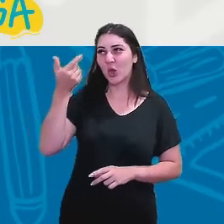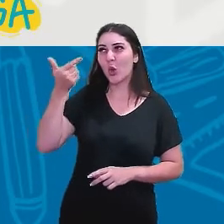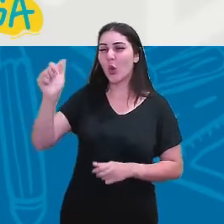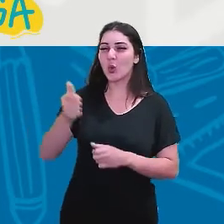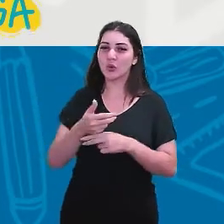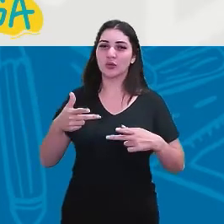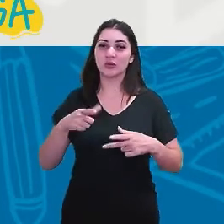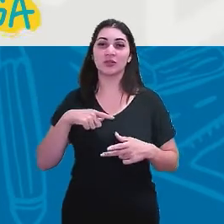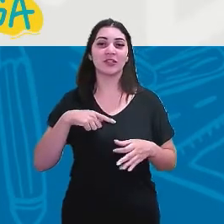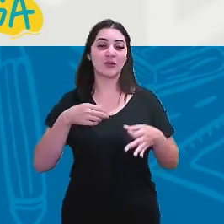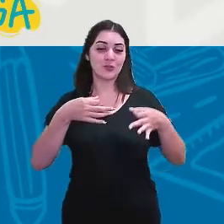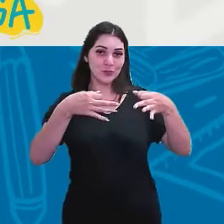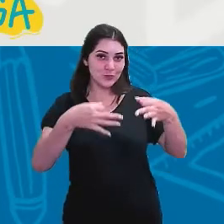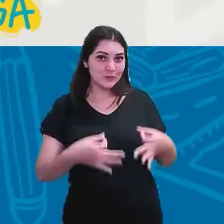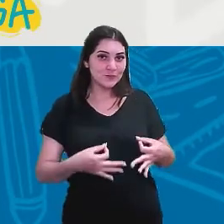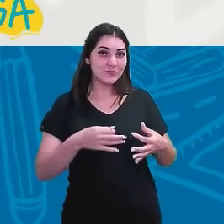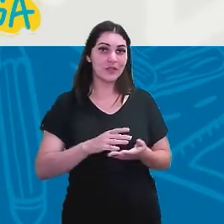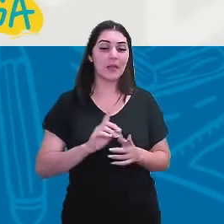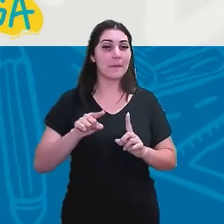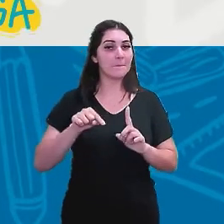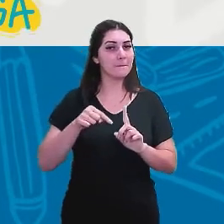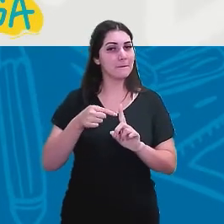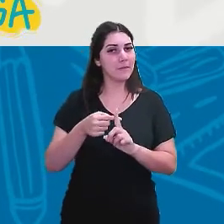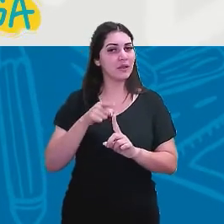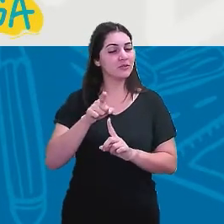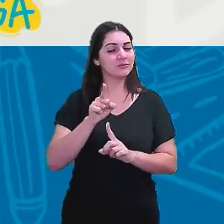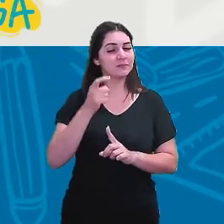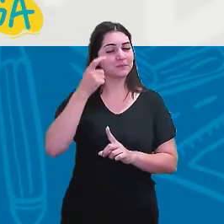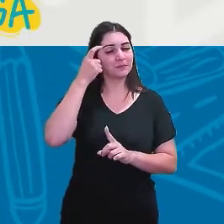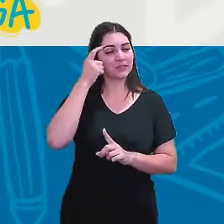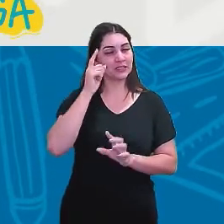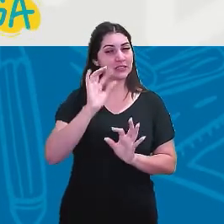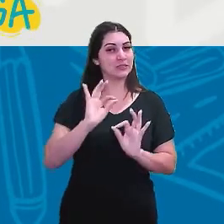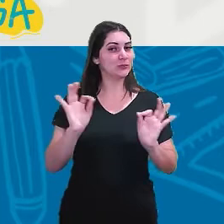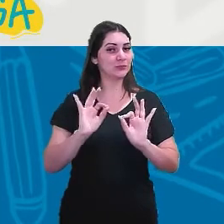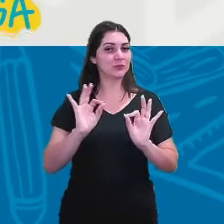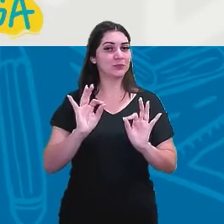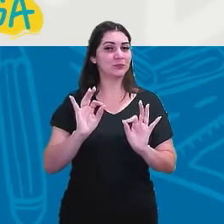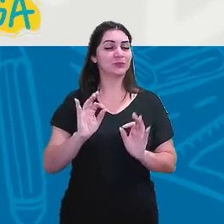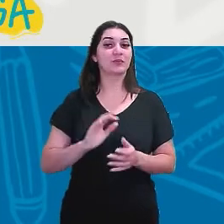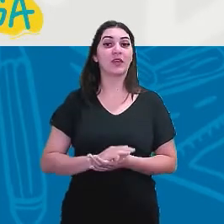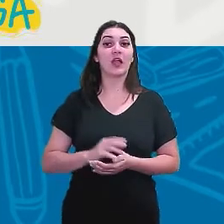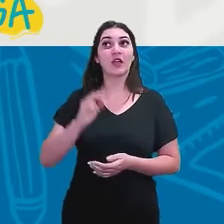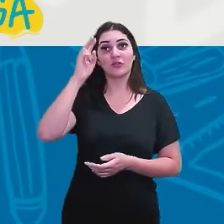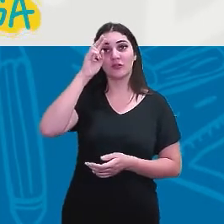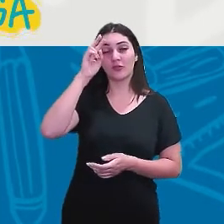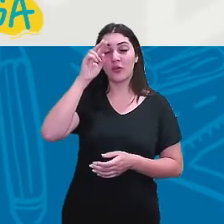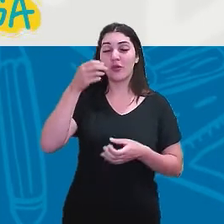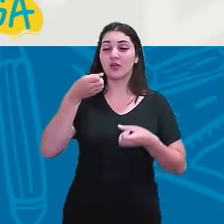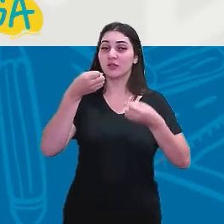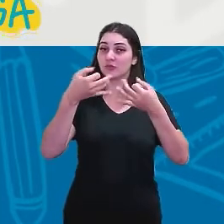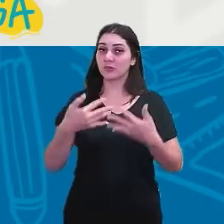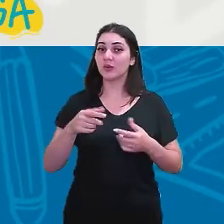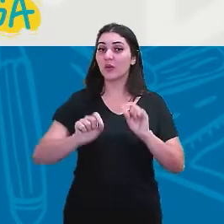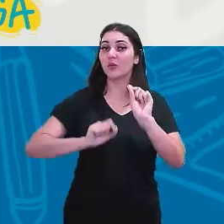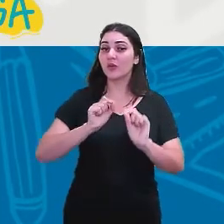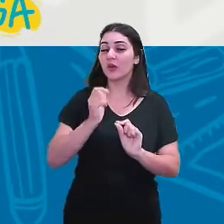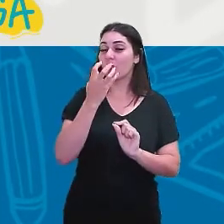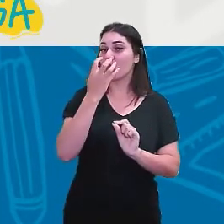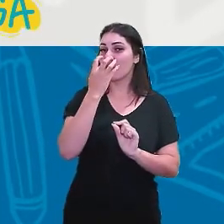Tenho certeza. Mas não é do que vocês estão pensando que a história falou. A história falou sobre um